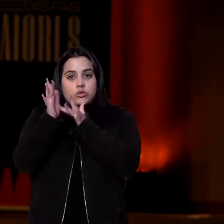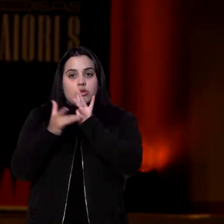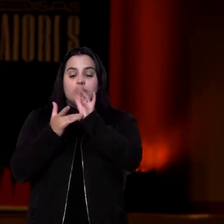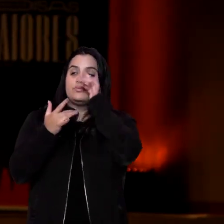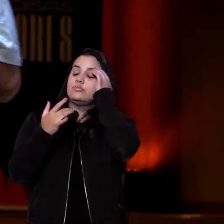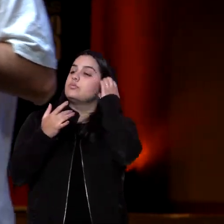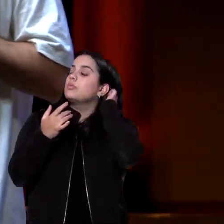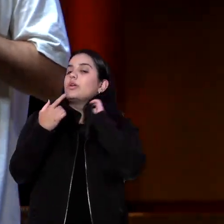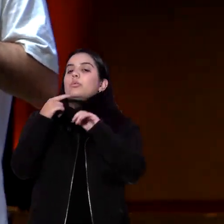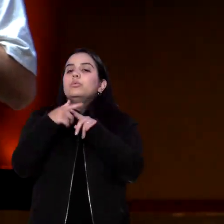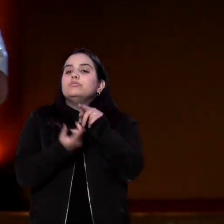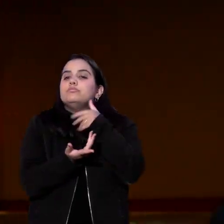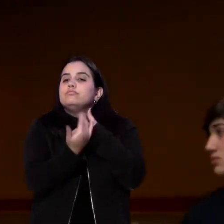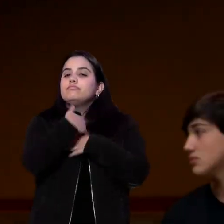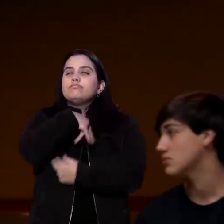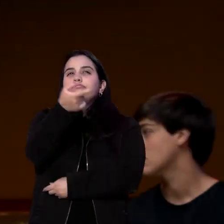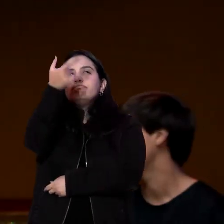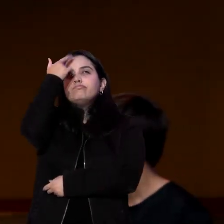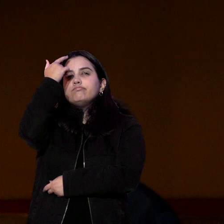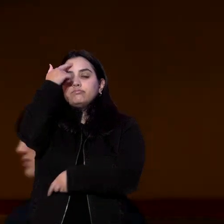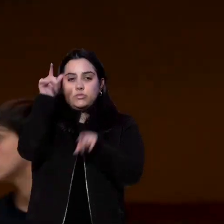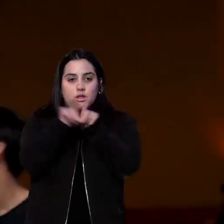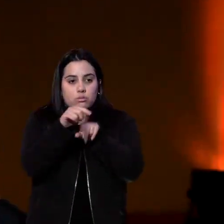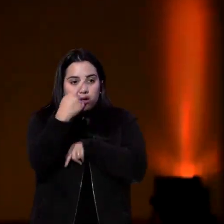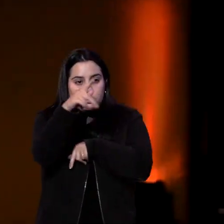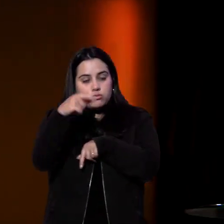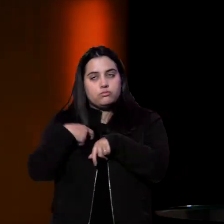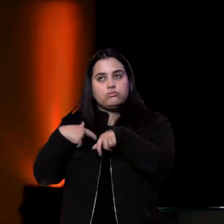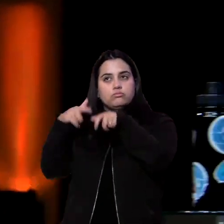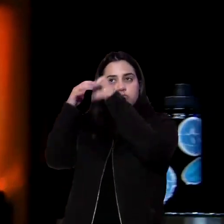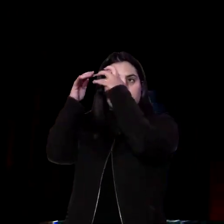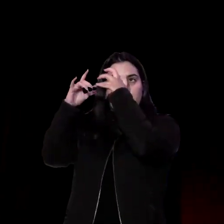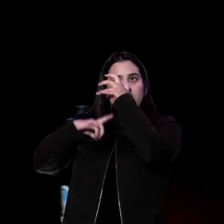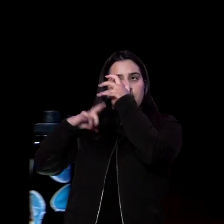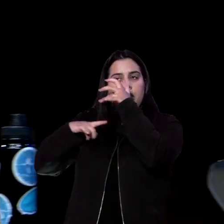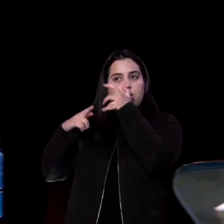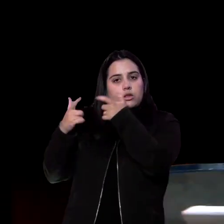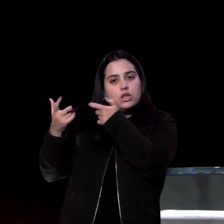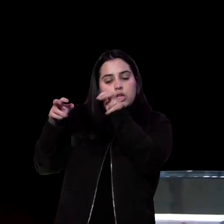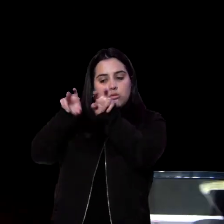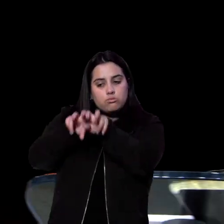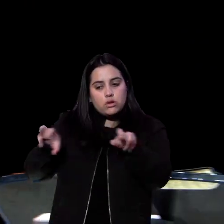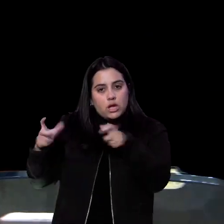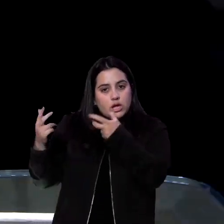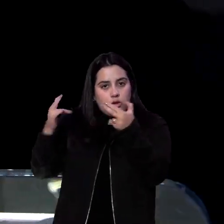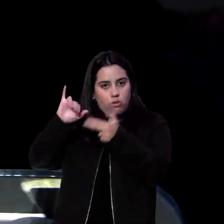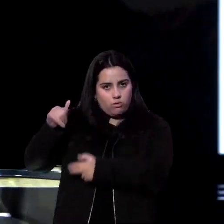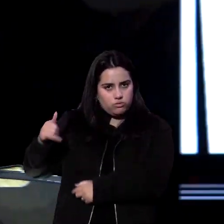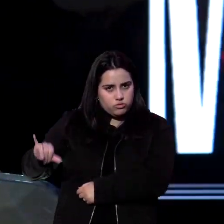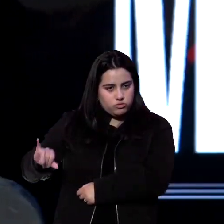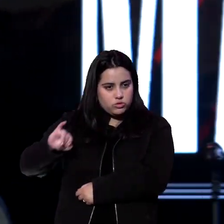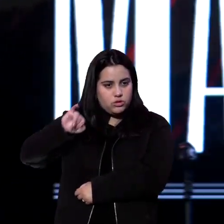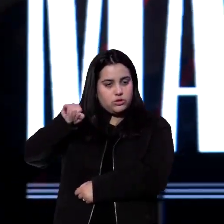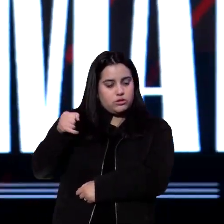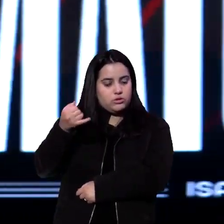cabecinha e da minha cabecinha tem um tribunal igual o tribunal de Jó. Não tem?